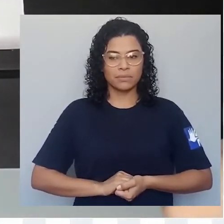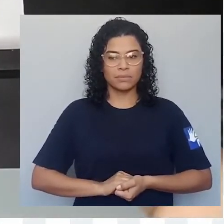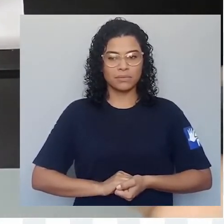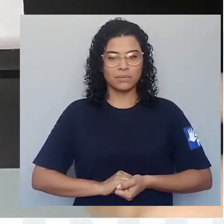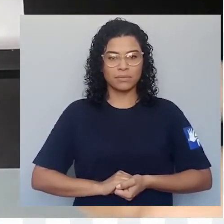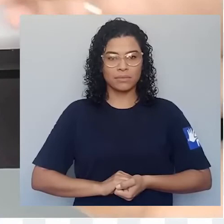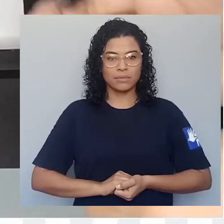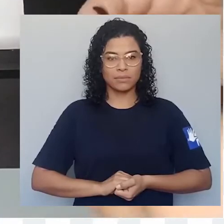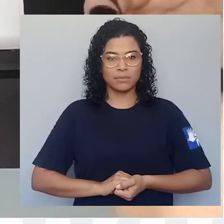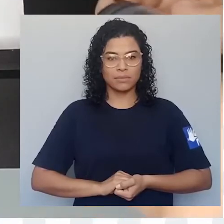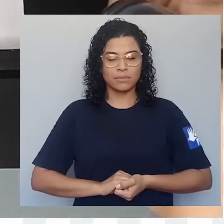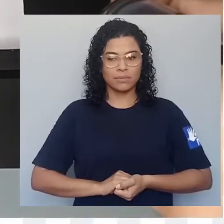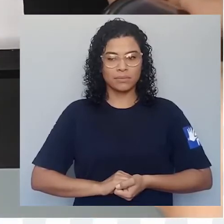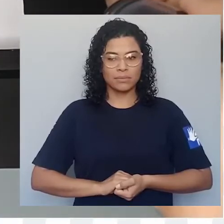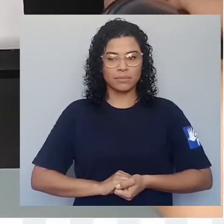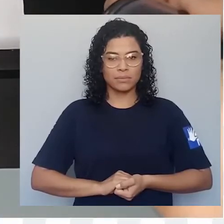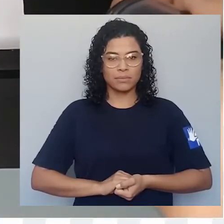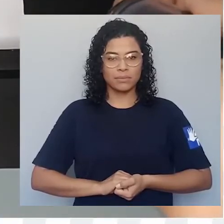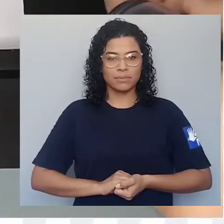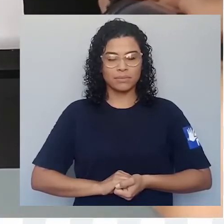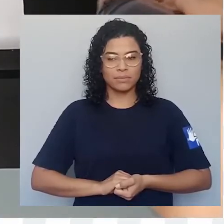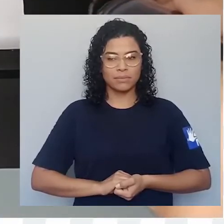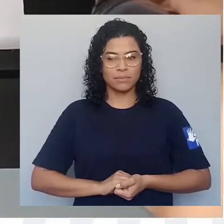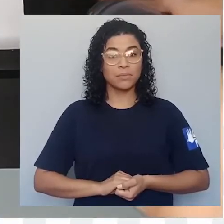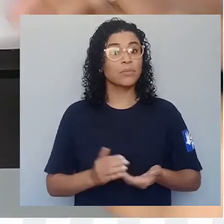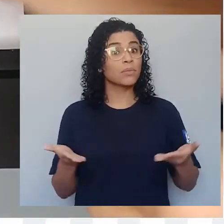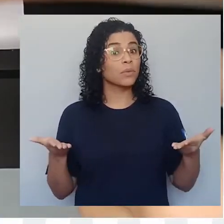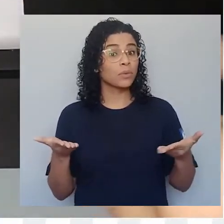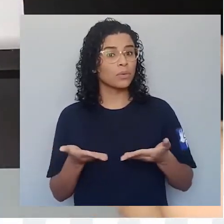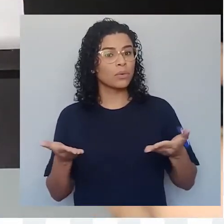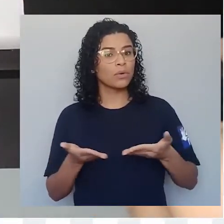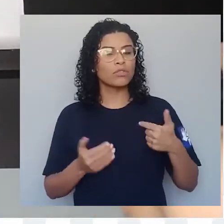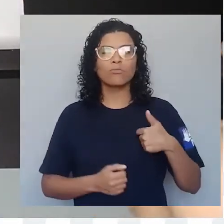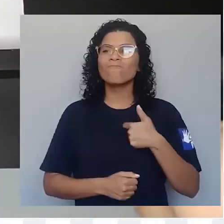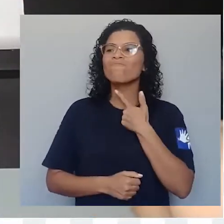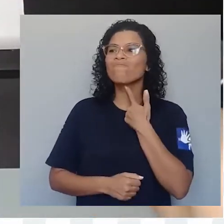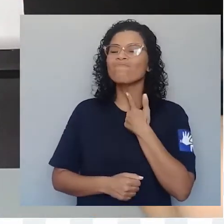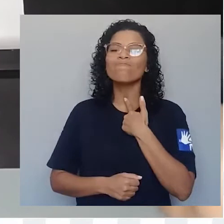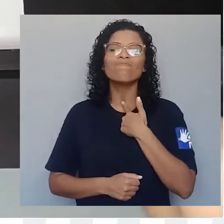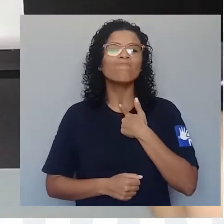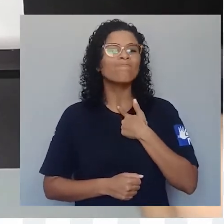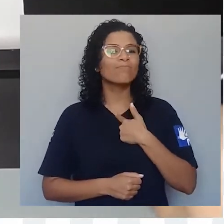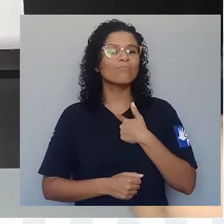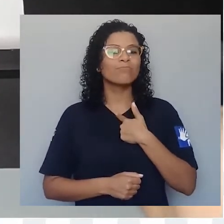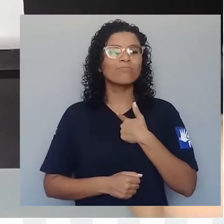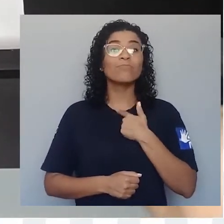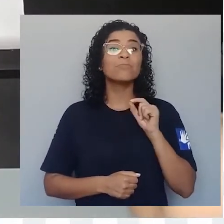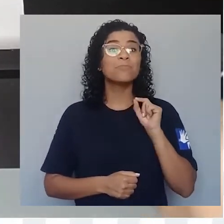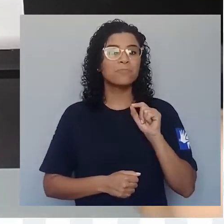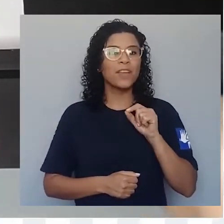Hoje Eu estava com vontade